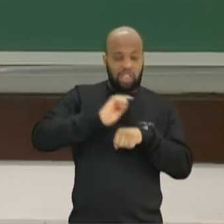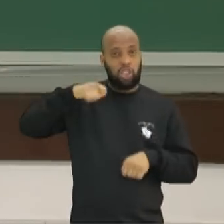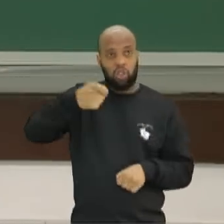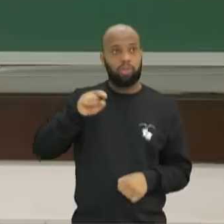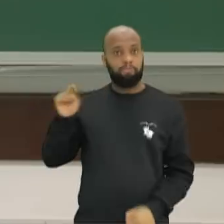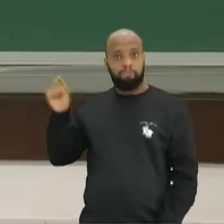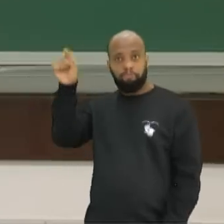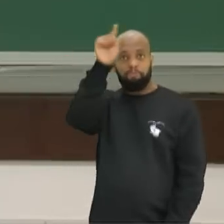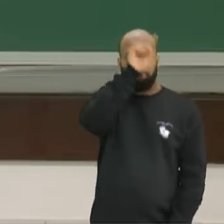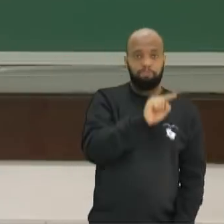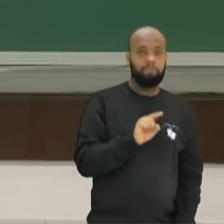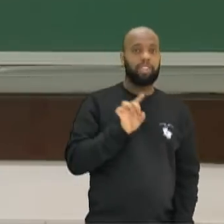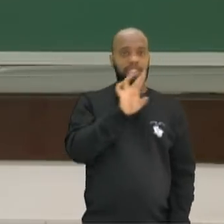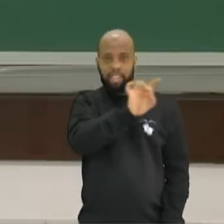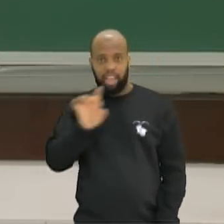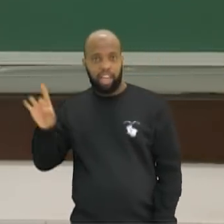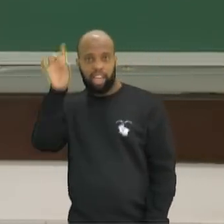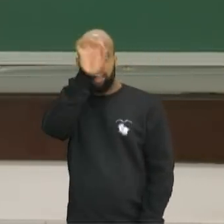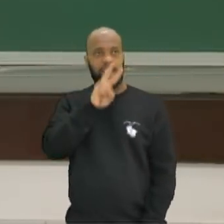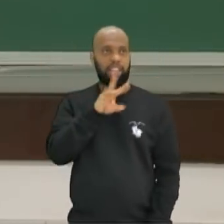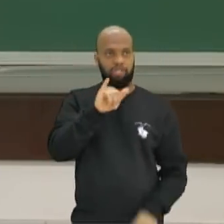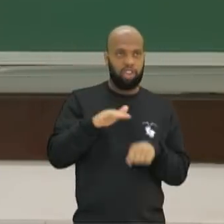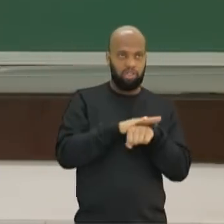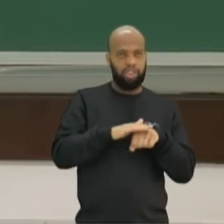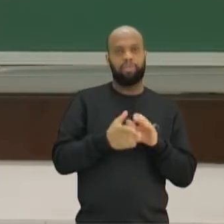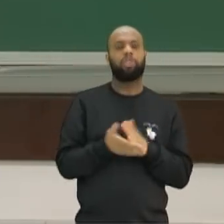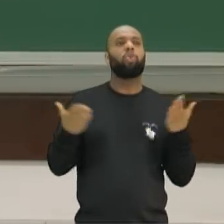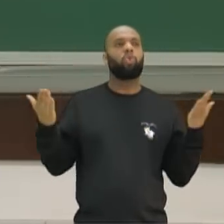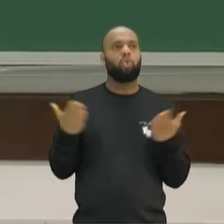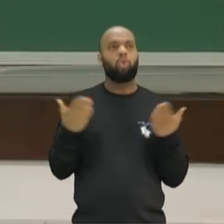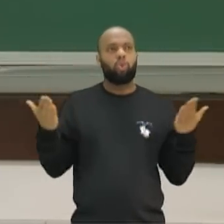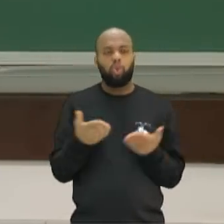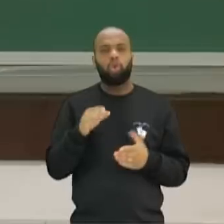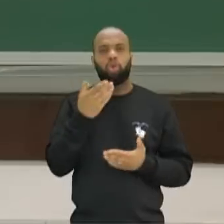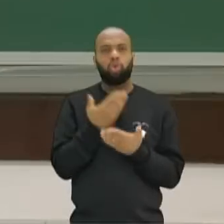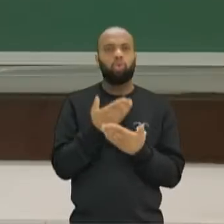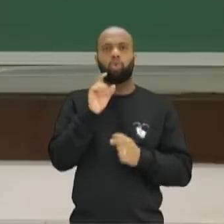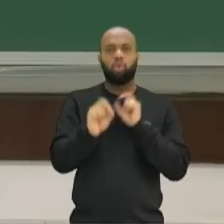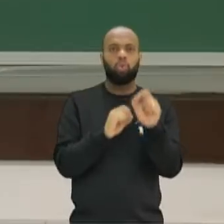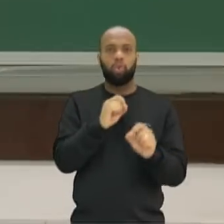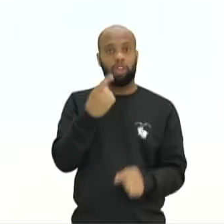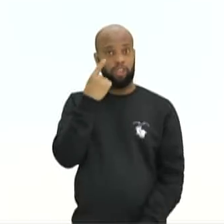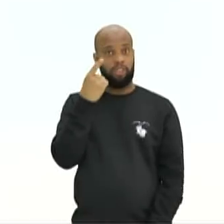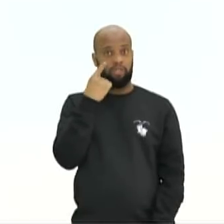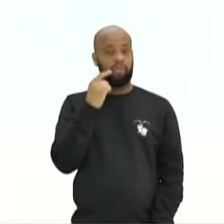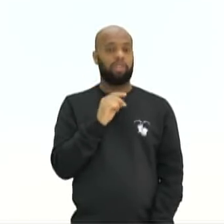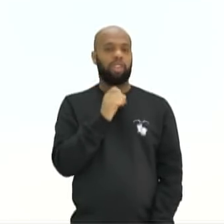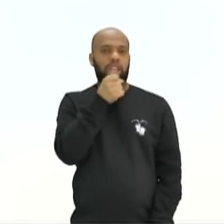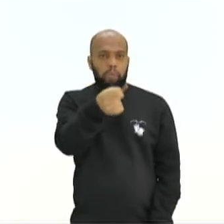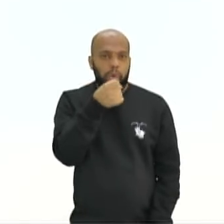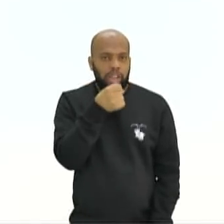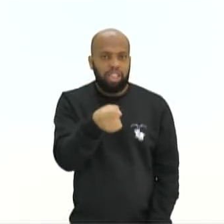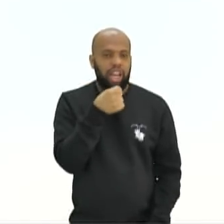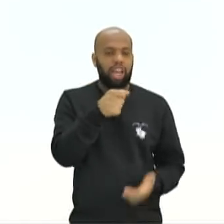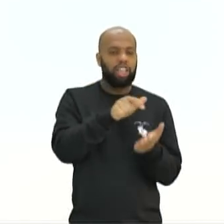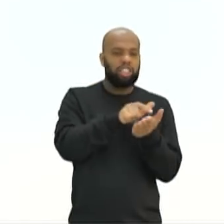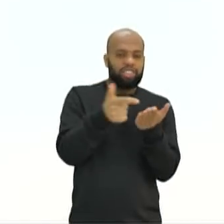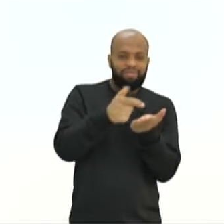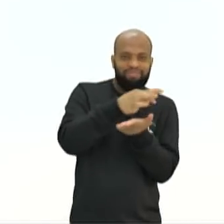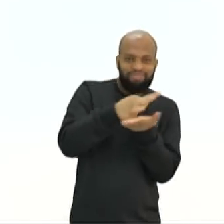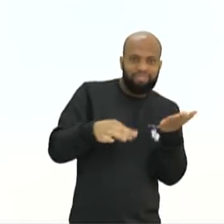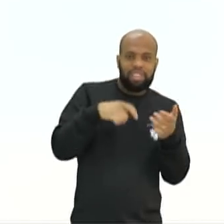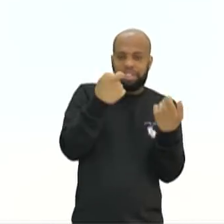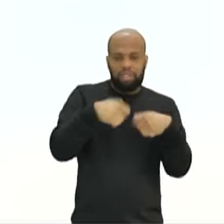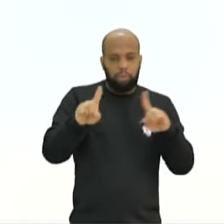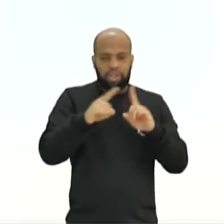essas funções da linguagem. Por hoje, nós vimos que uma reportagem não precisa necessariamente estar ligada